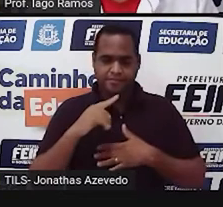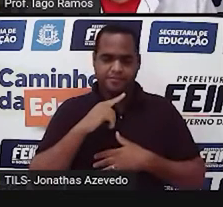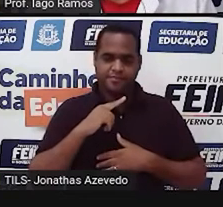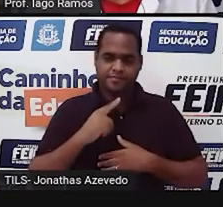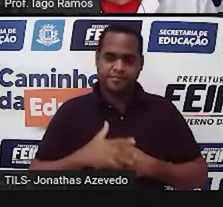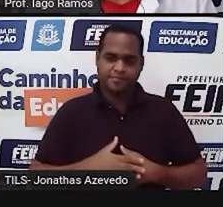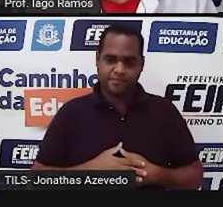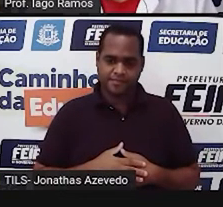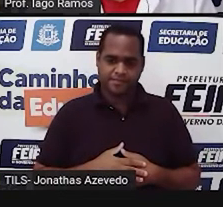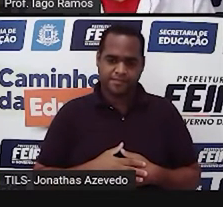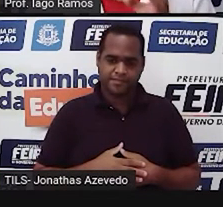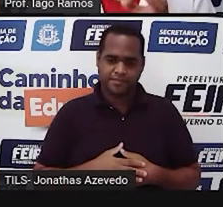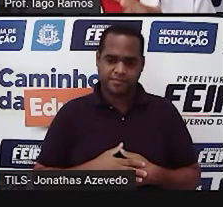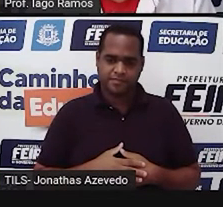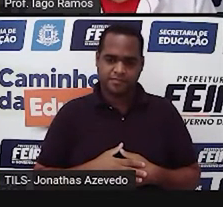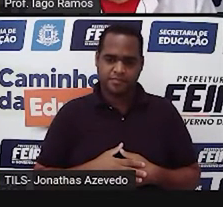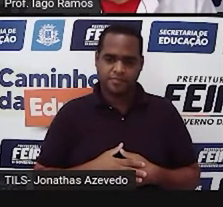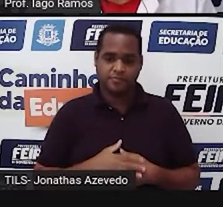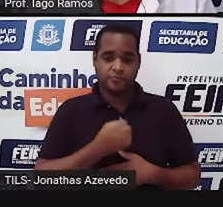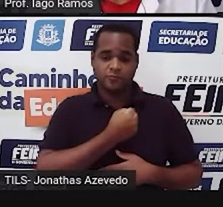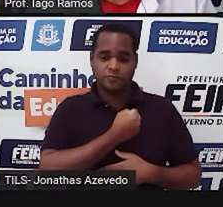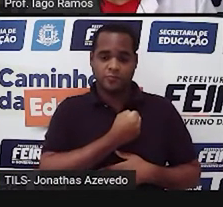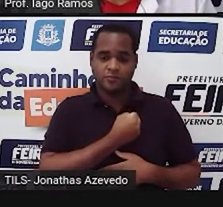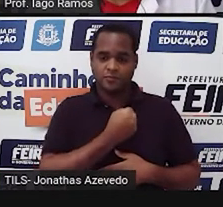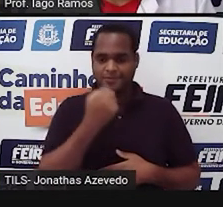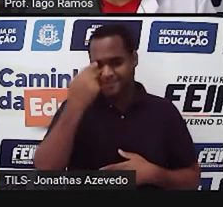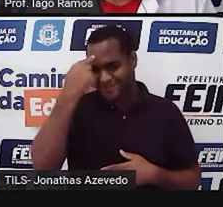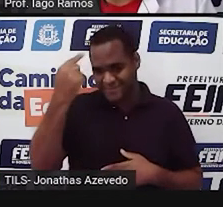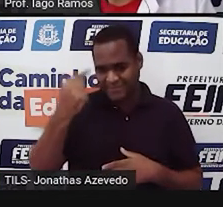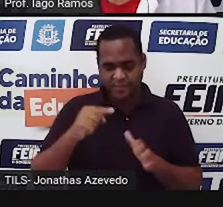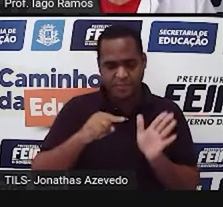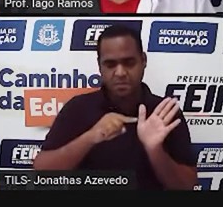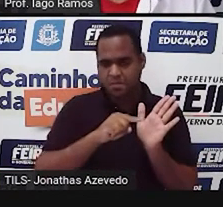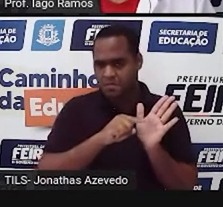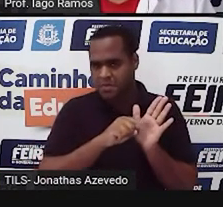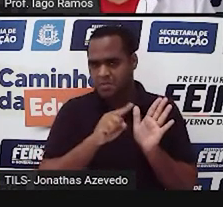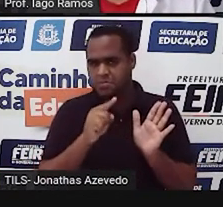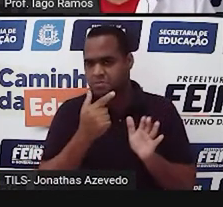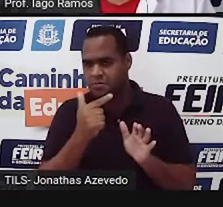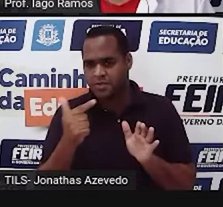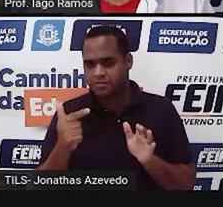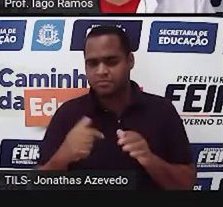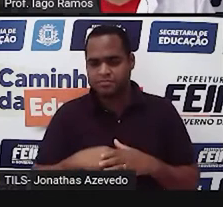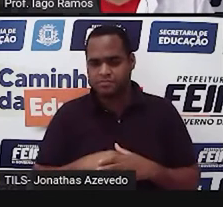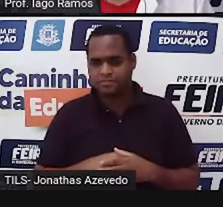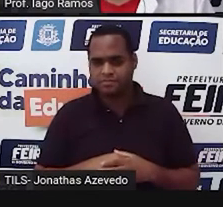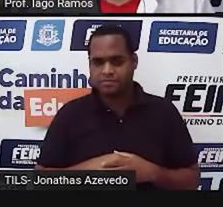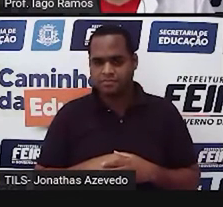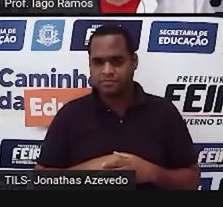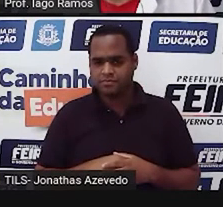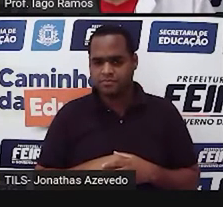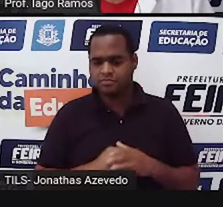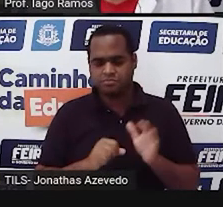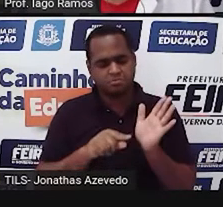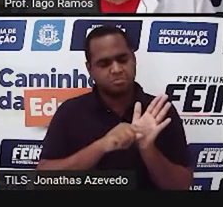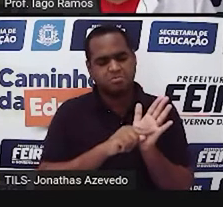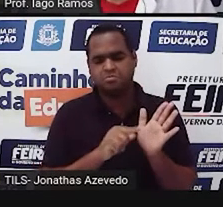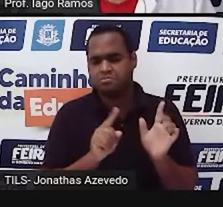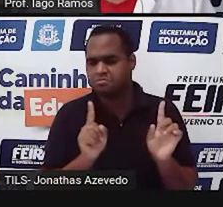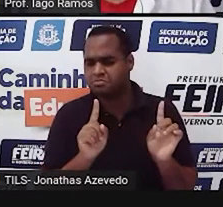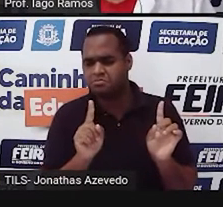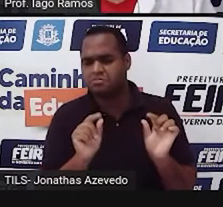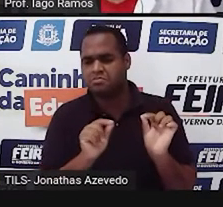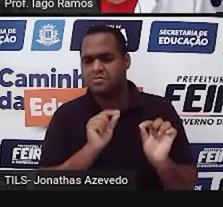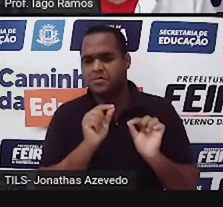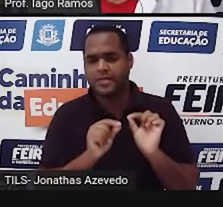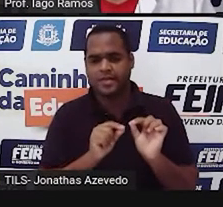são os números que não descem menos o ai Professor Como assim os números que não descem menos bom